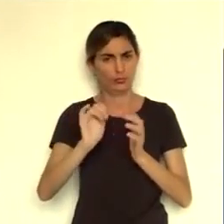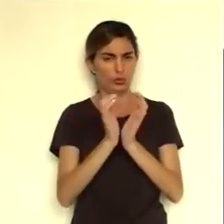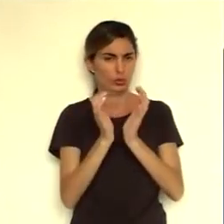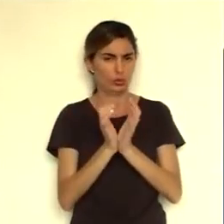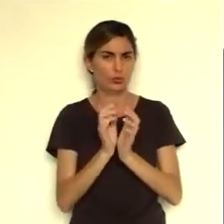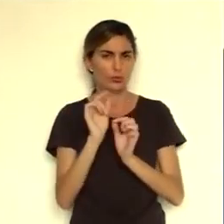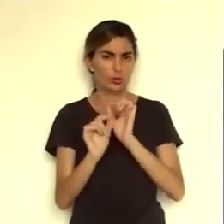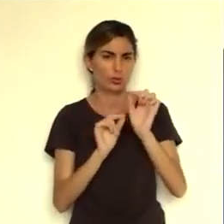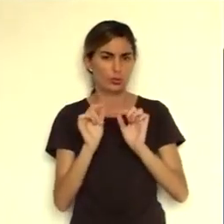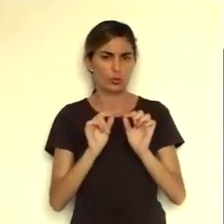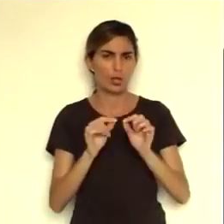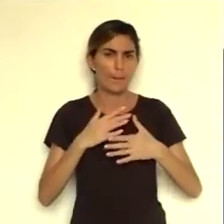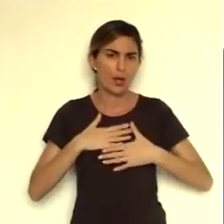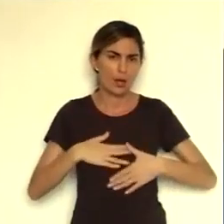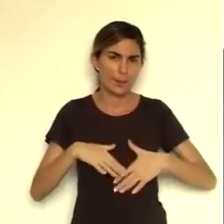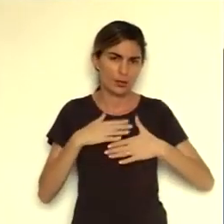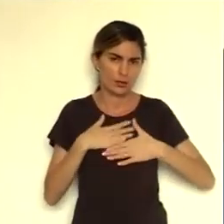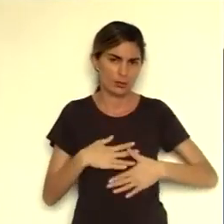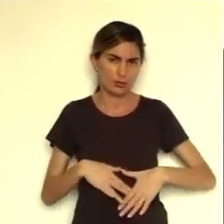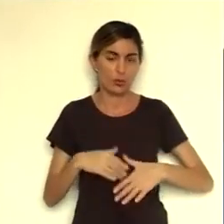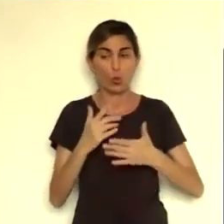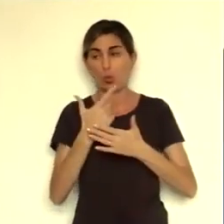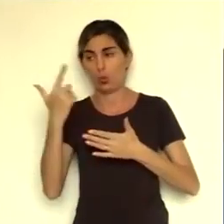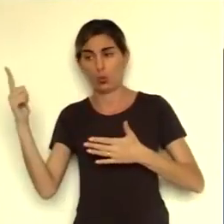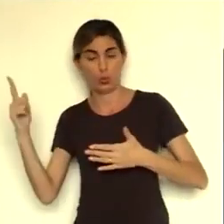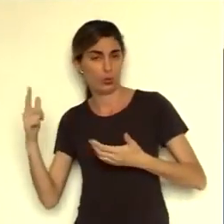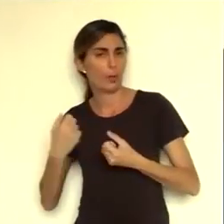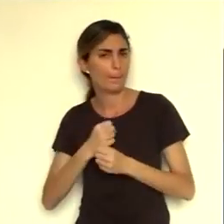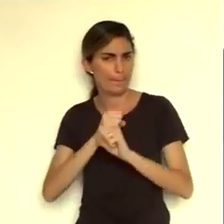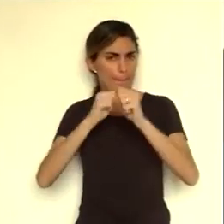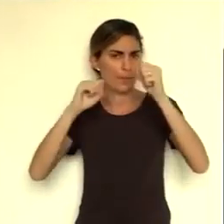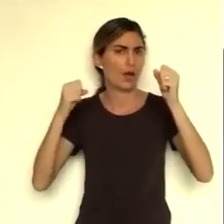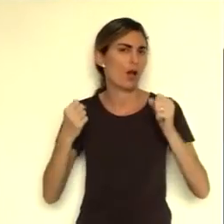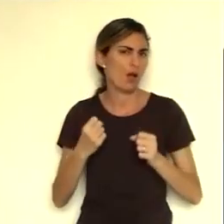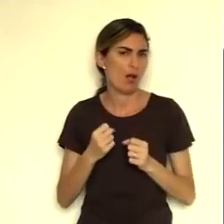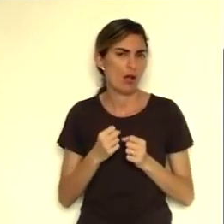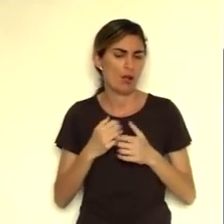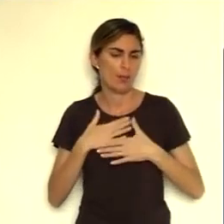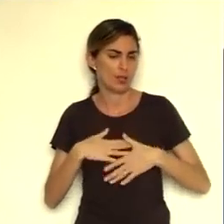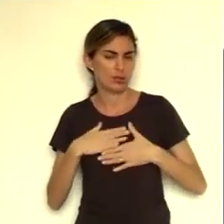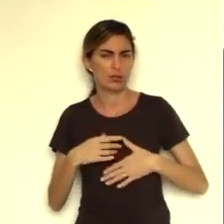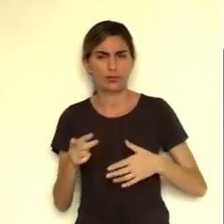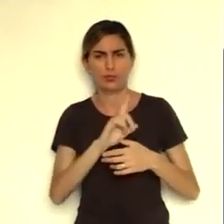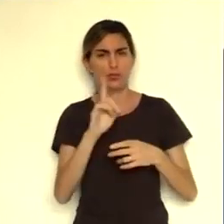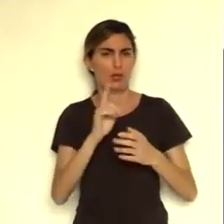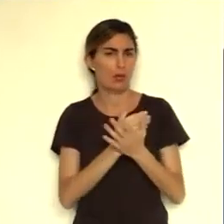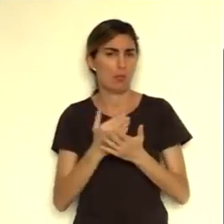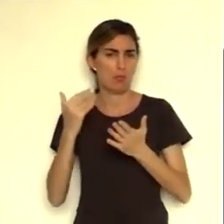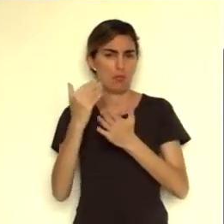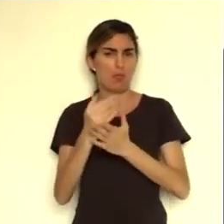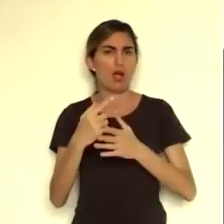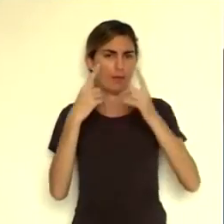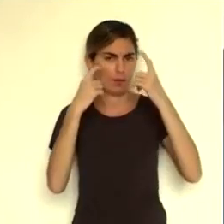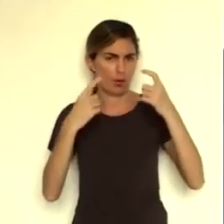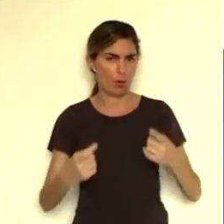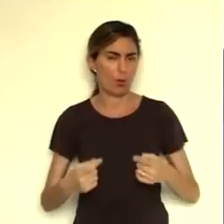elas eram mais pacíficas, né? Enquanto que outras, poucas, não tantas, eram